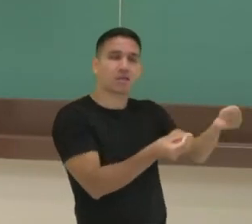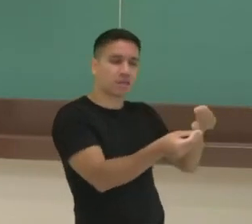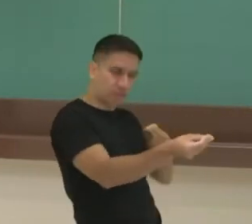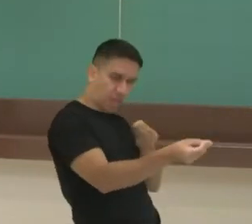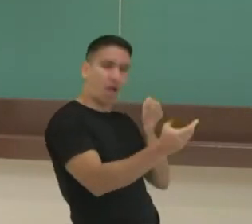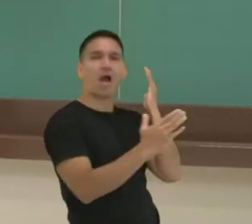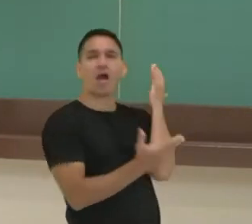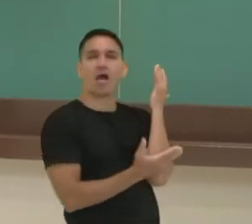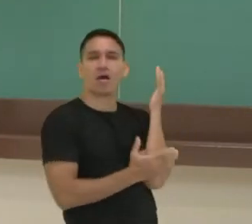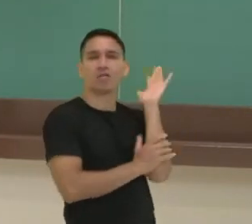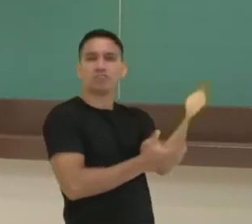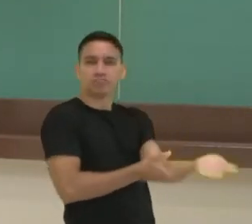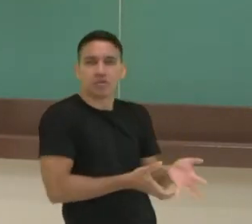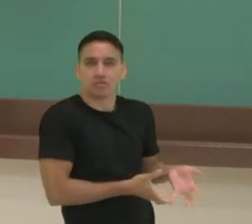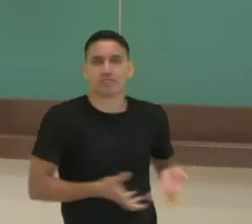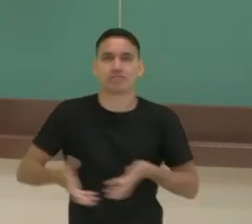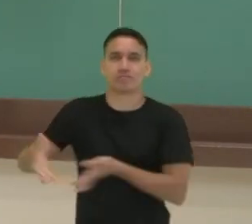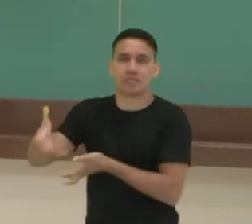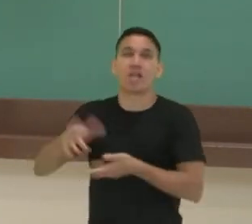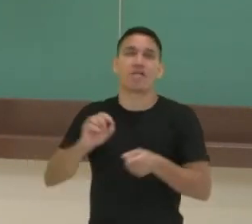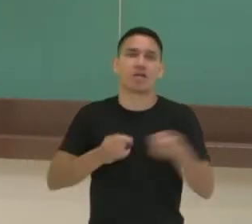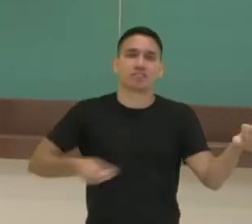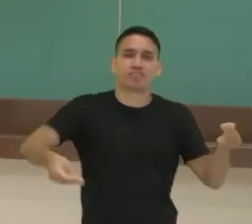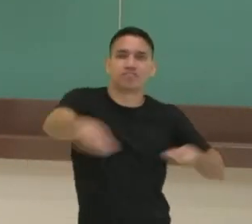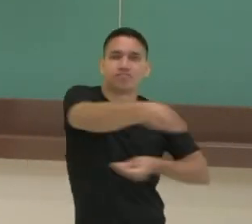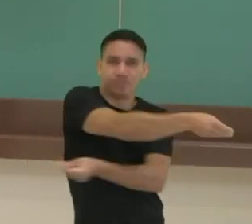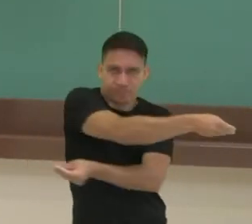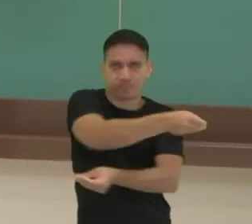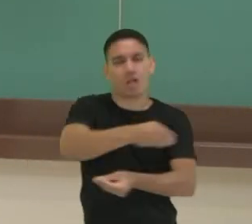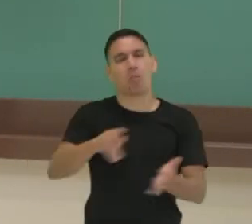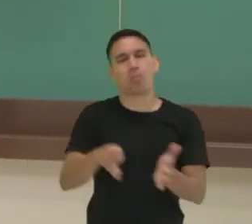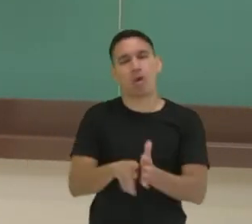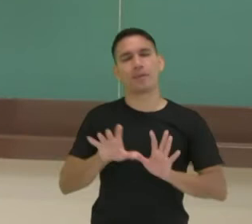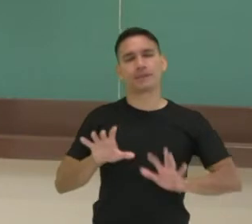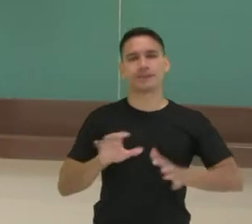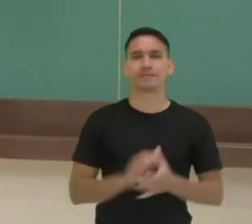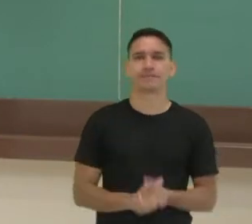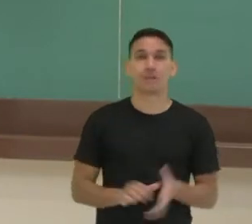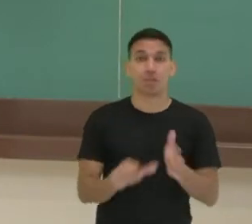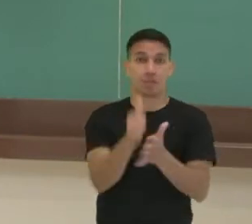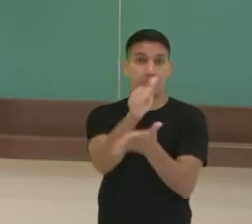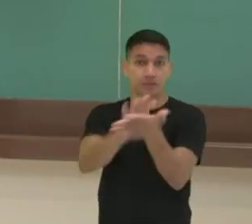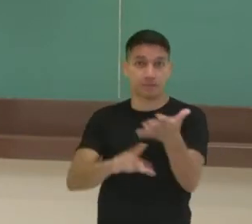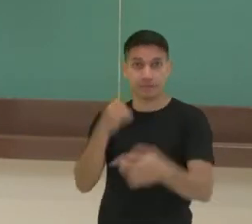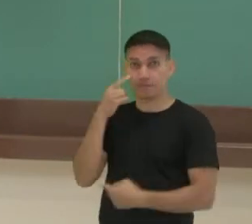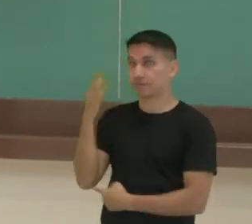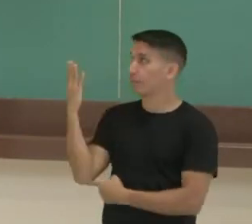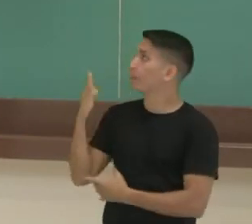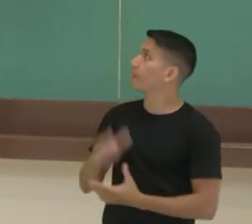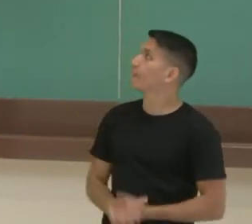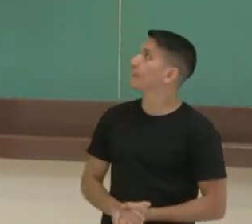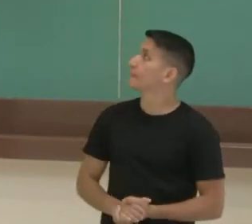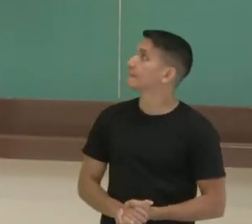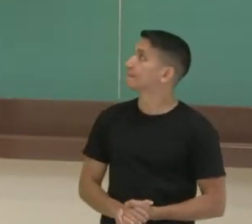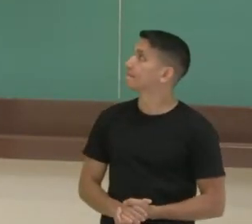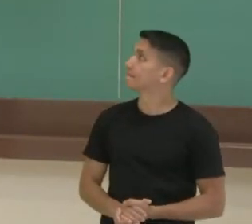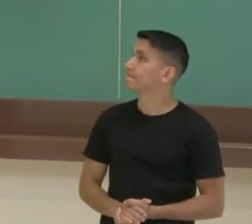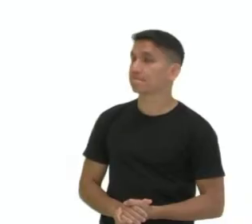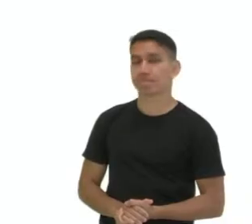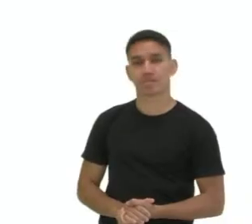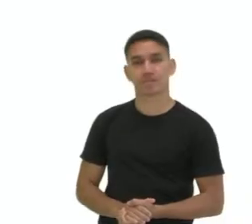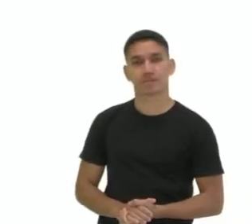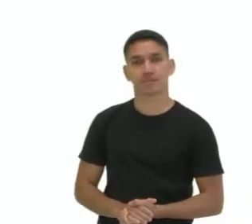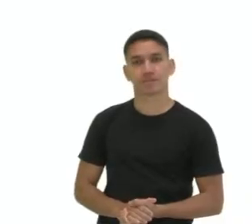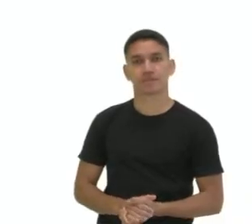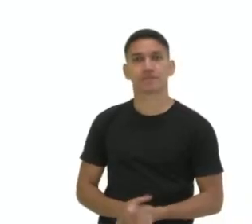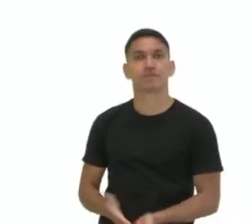fizeram esse processo da exploração do pau-brasil. Vamos para a nossa primeira atividade da nossa aula de hoje.